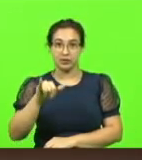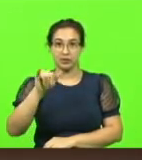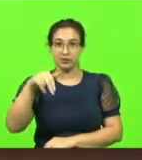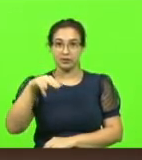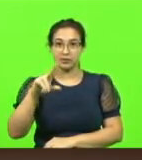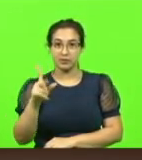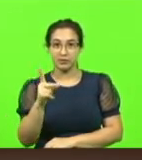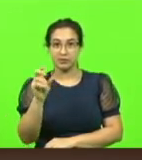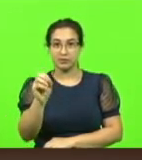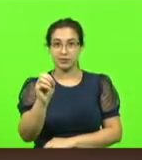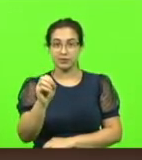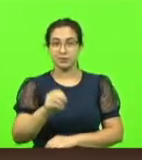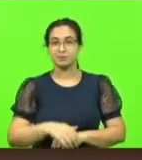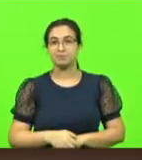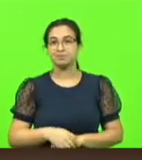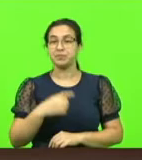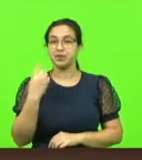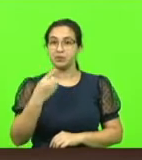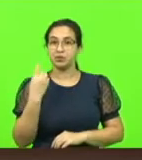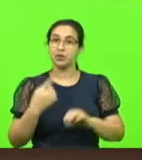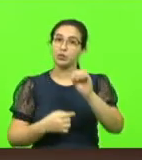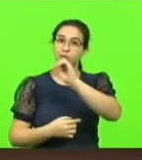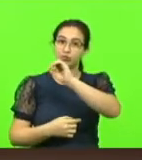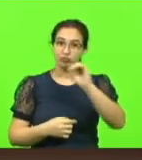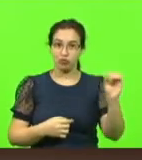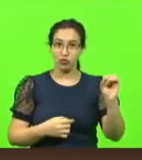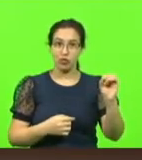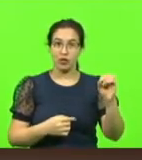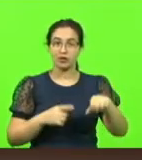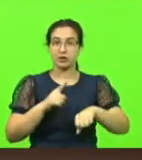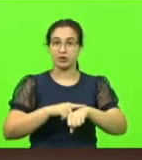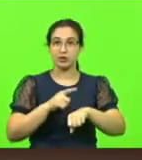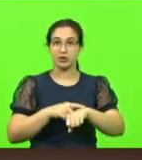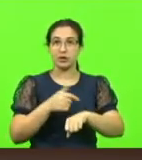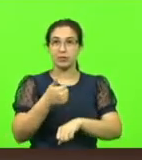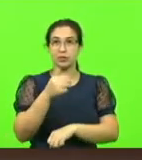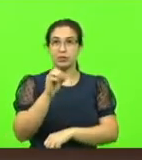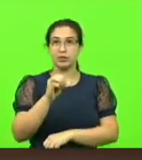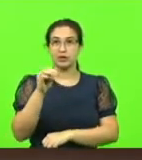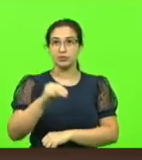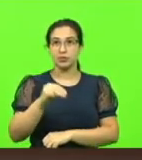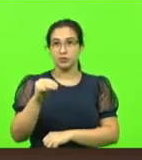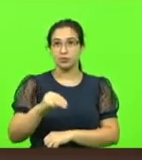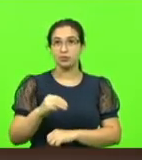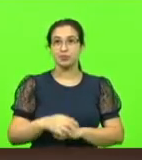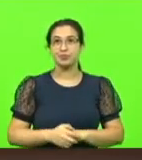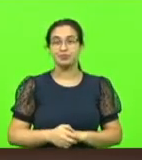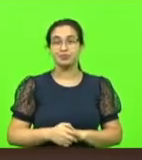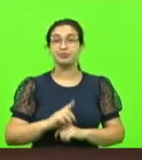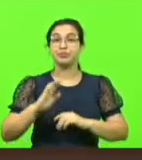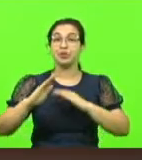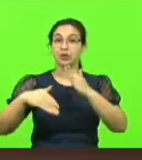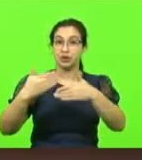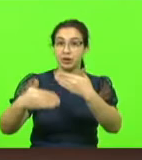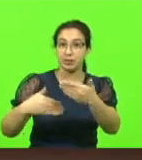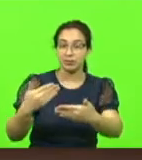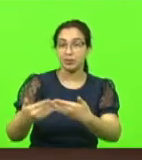oeste do estado de Santa Catarina, e que vai ter o tempo de até 10 minutos para falar. Logo depois, o deputado